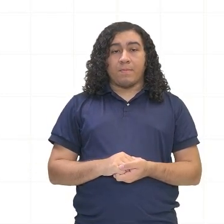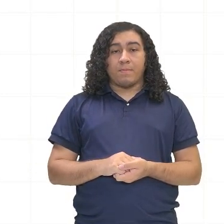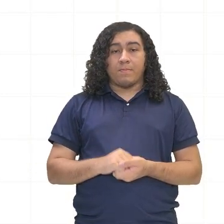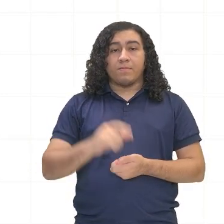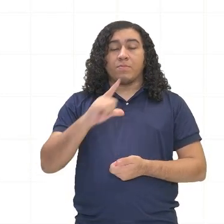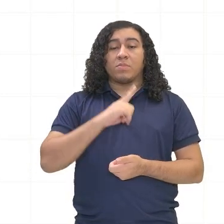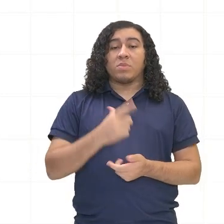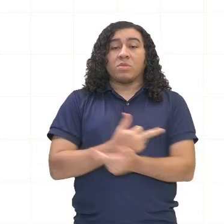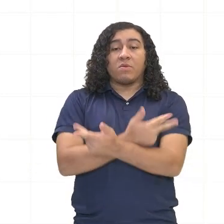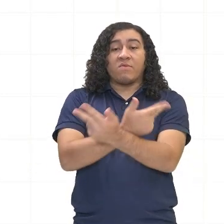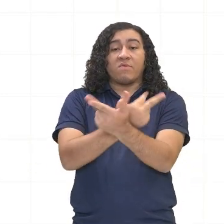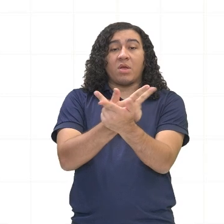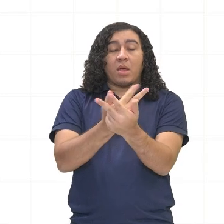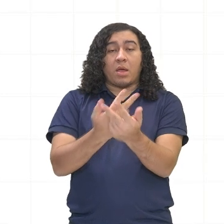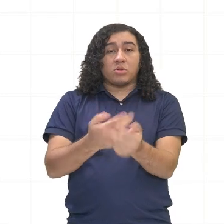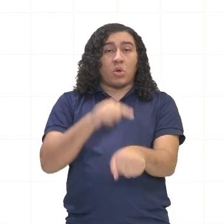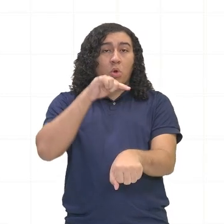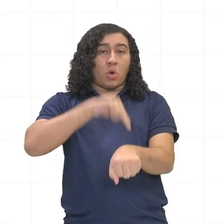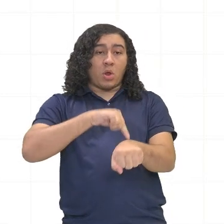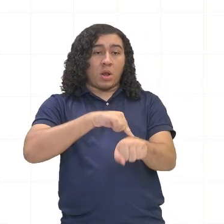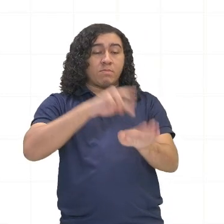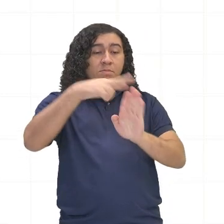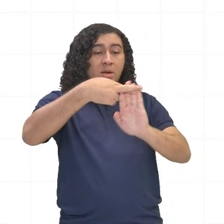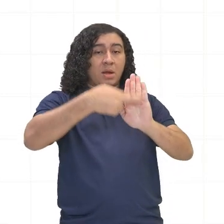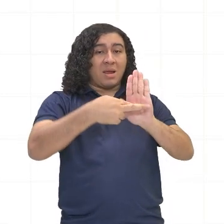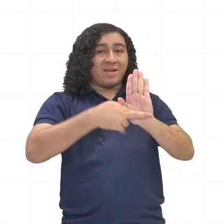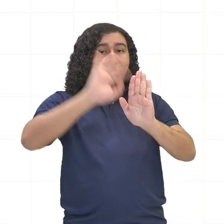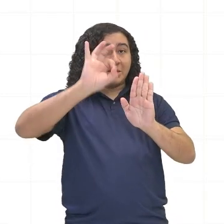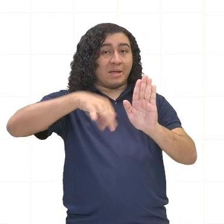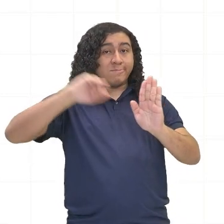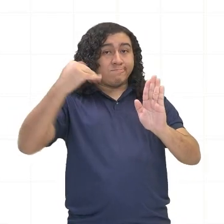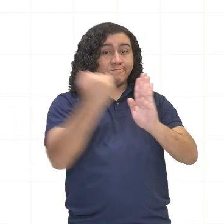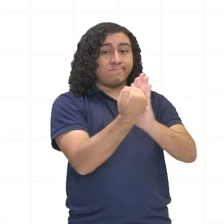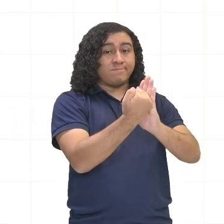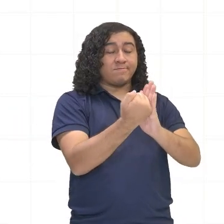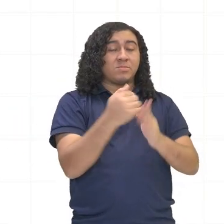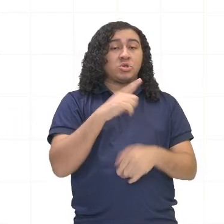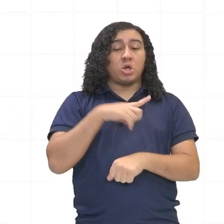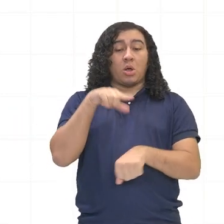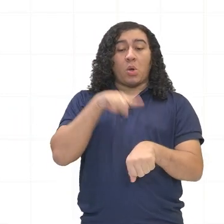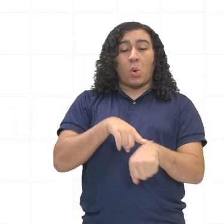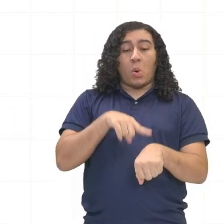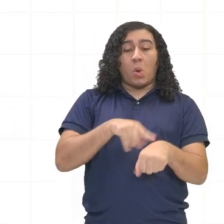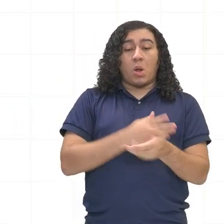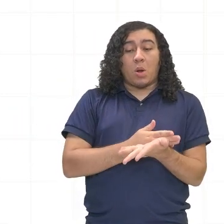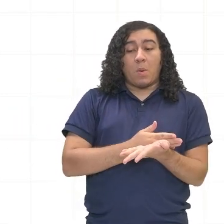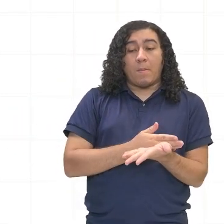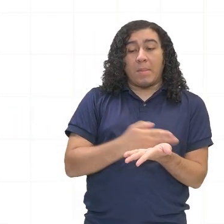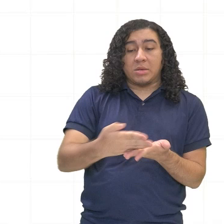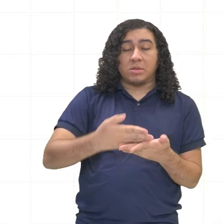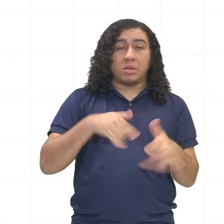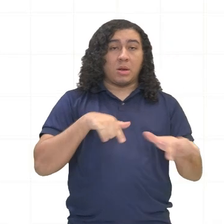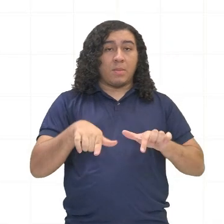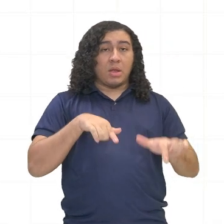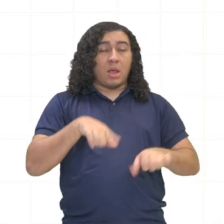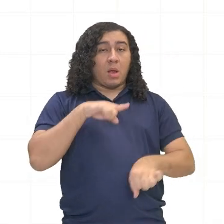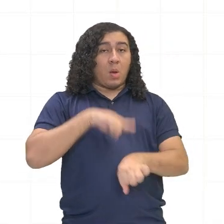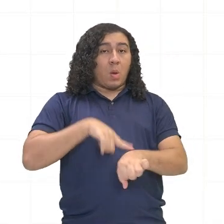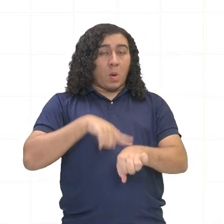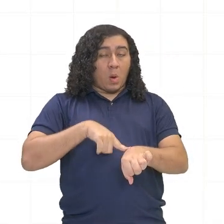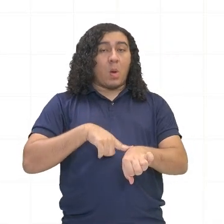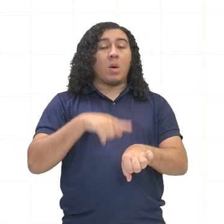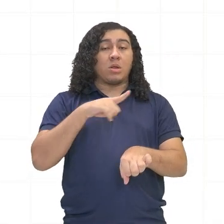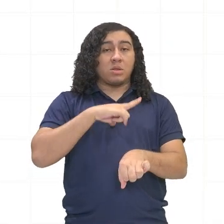horários controlados. Havia, então, aí horário para entrar no trabalho, parada para